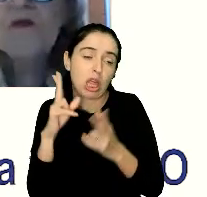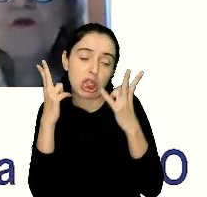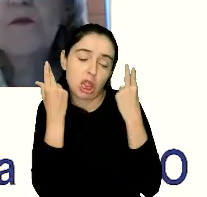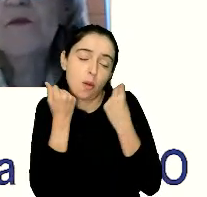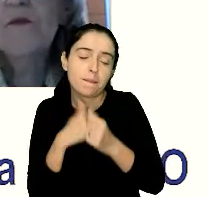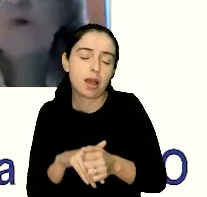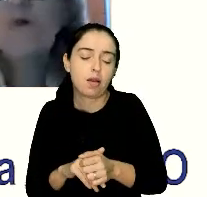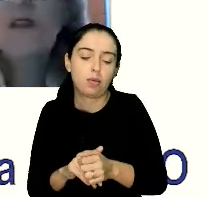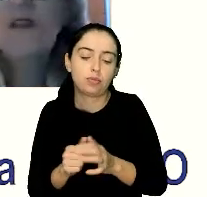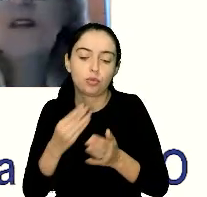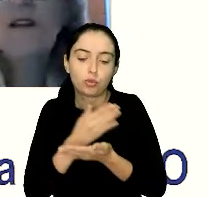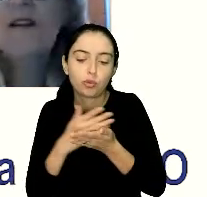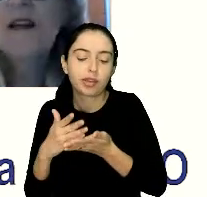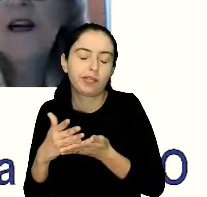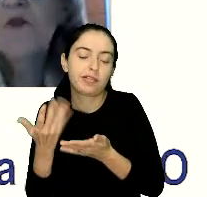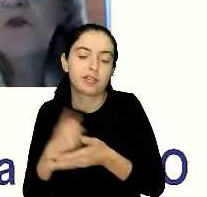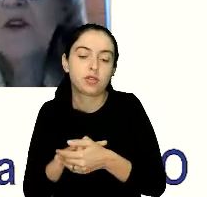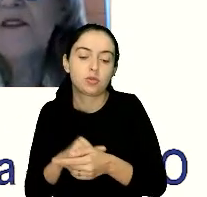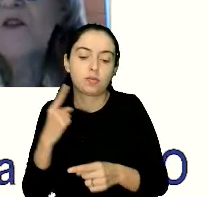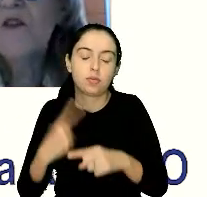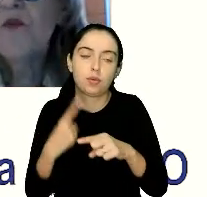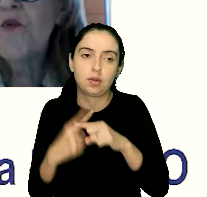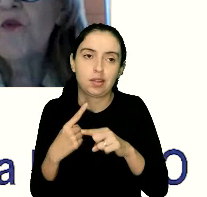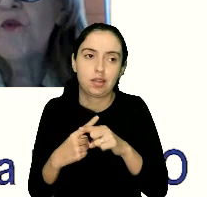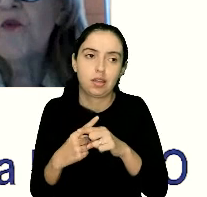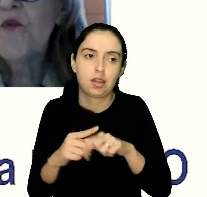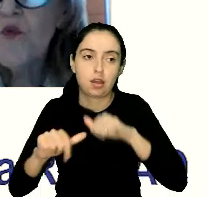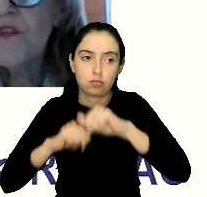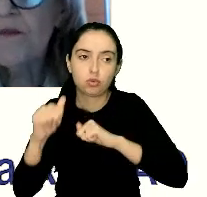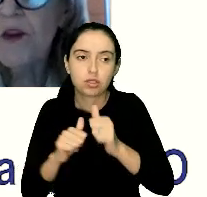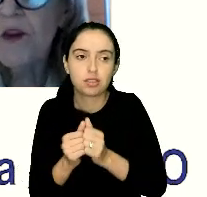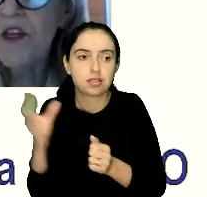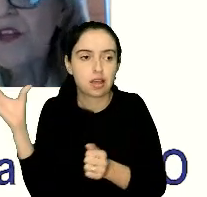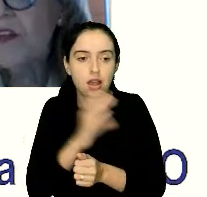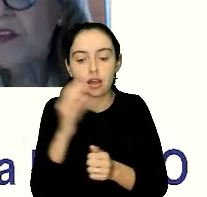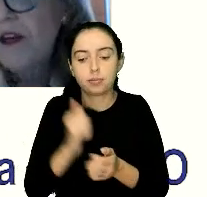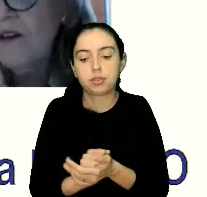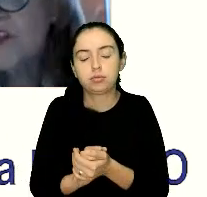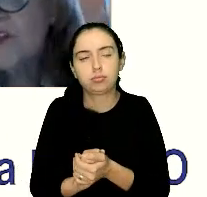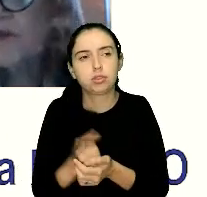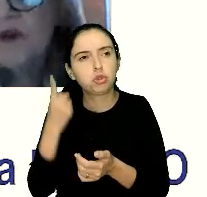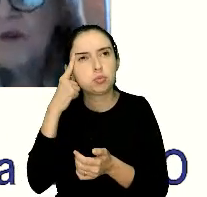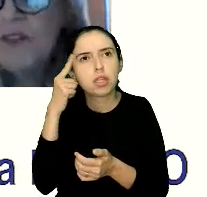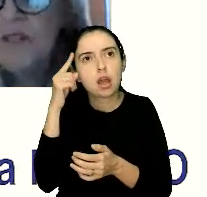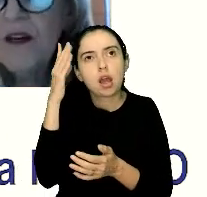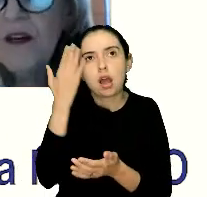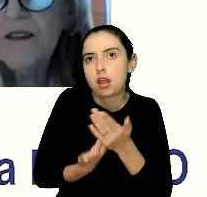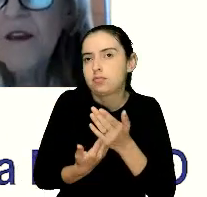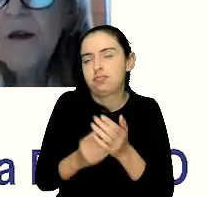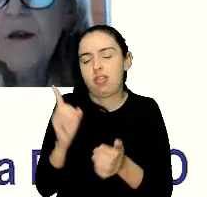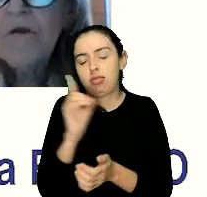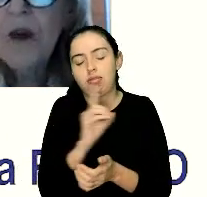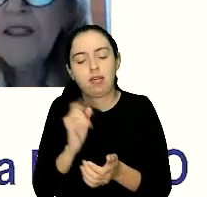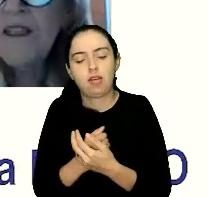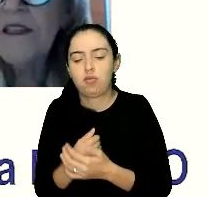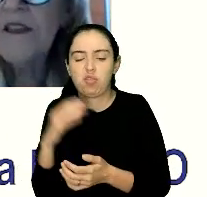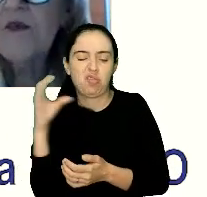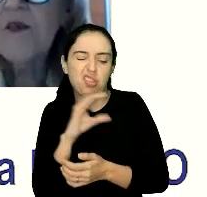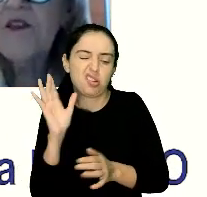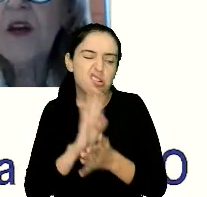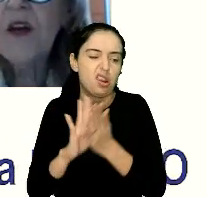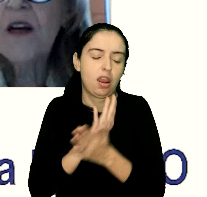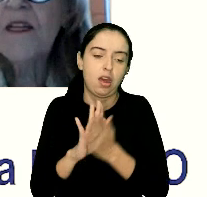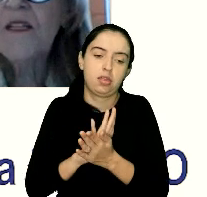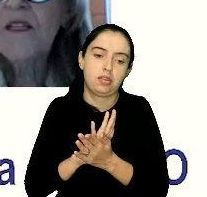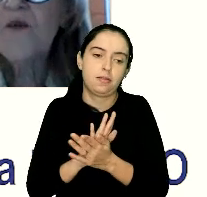no começo, porque a mudança é tão brusca que a gente custa mesmo acreditar, não, acho que não está acontecendo nada. Mas a